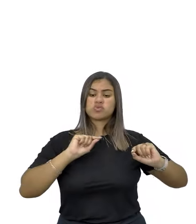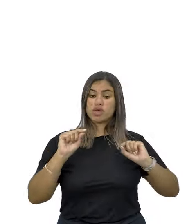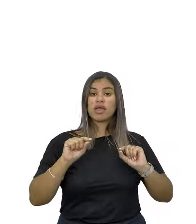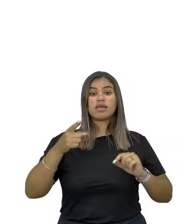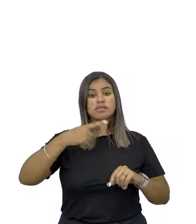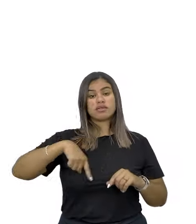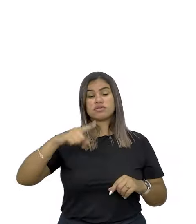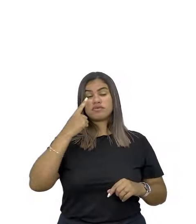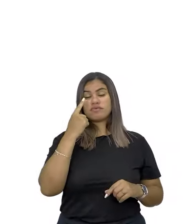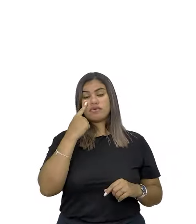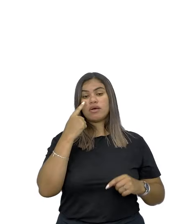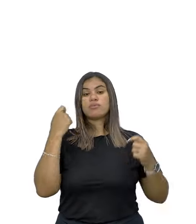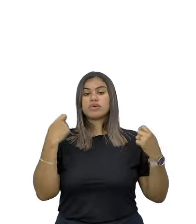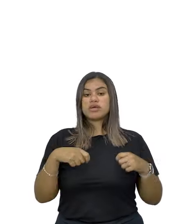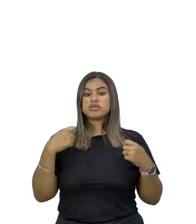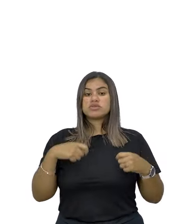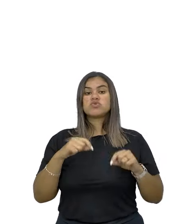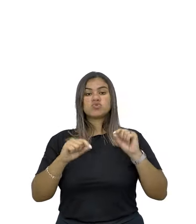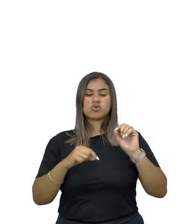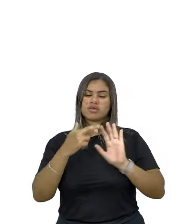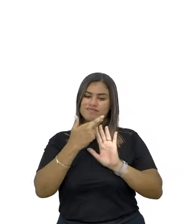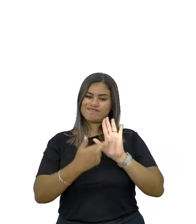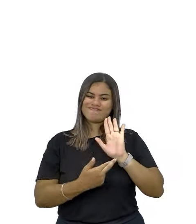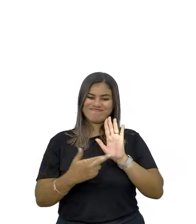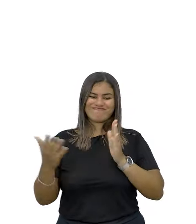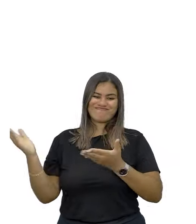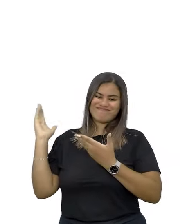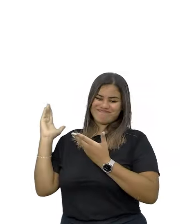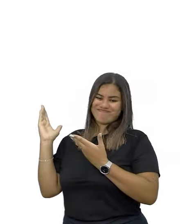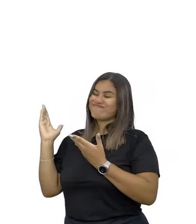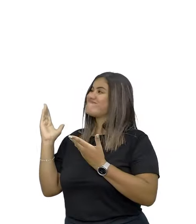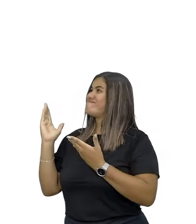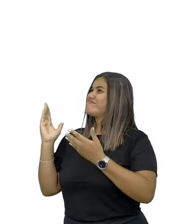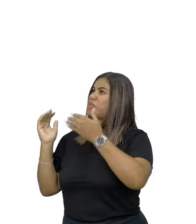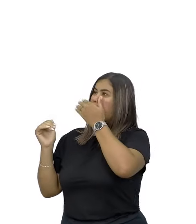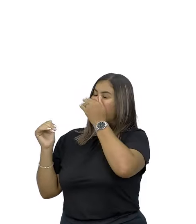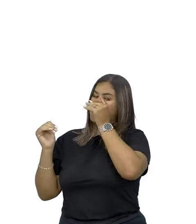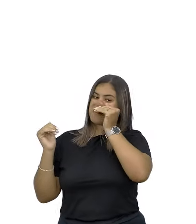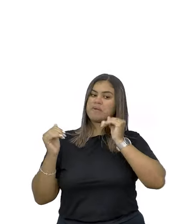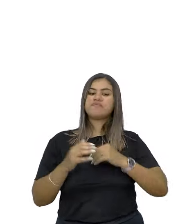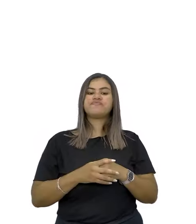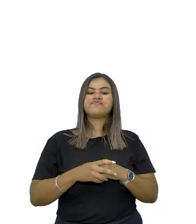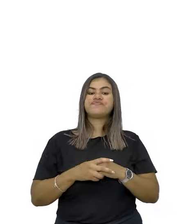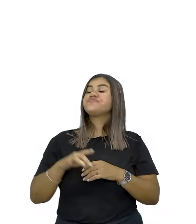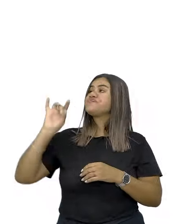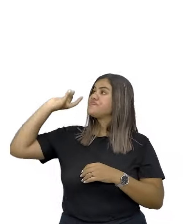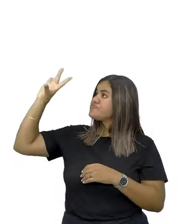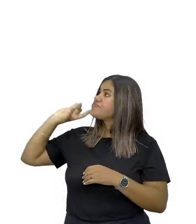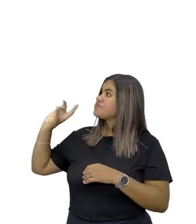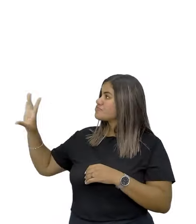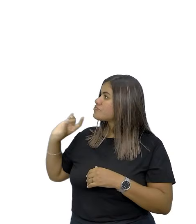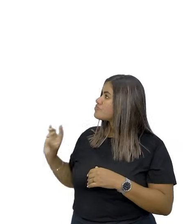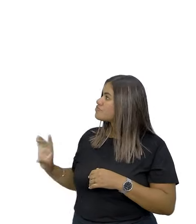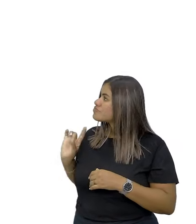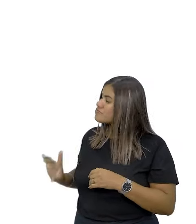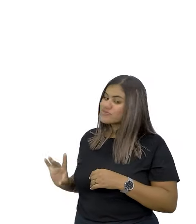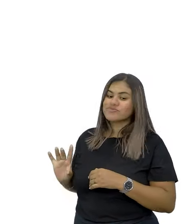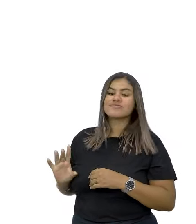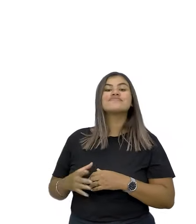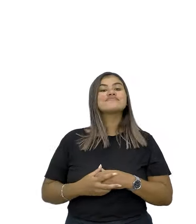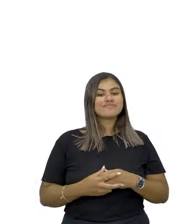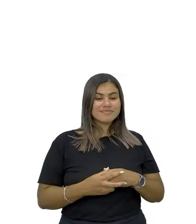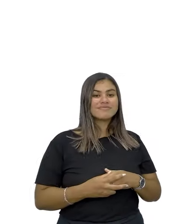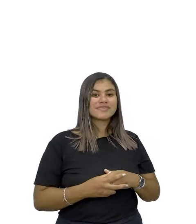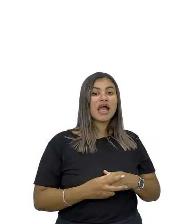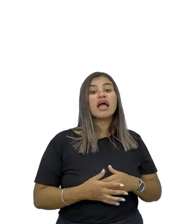gente estiver observando, nós vamos ter que ter esse roteirozinho, destacar as habilidades essenciais, os objetivos, as atividades, as orientações.